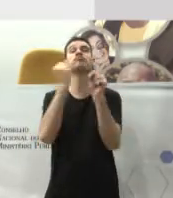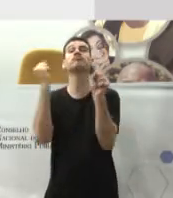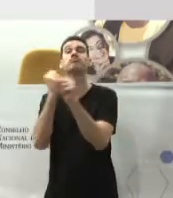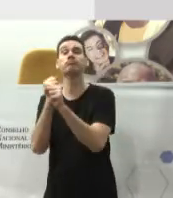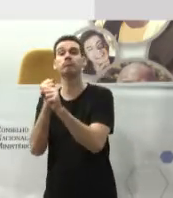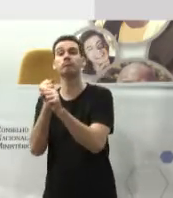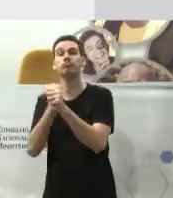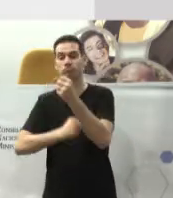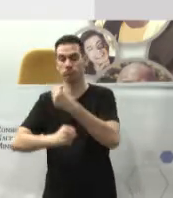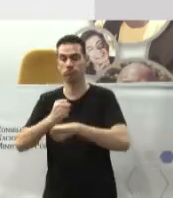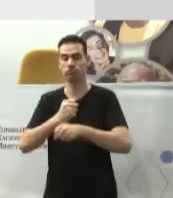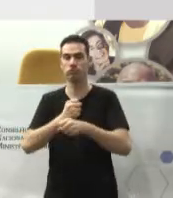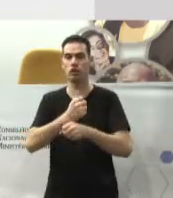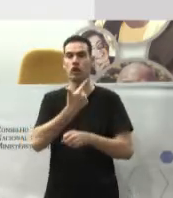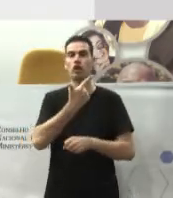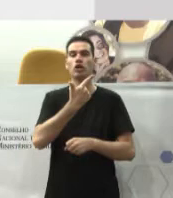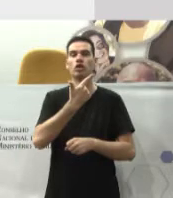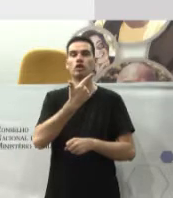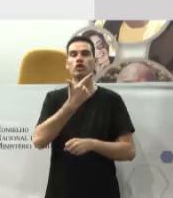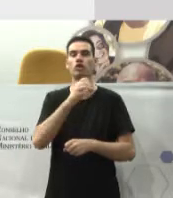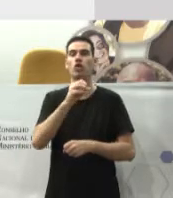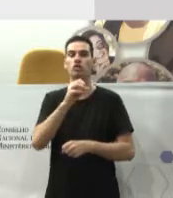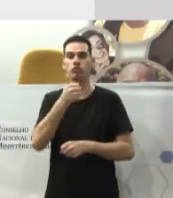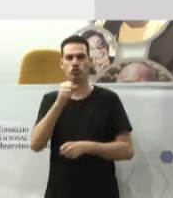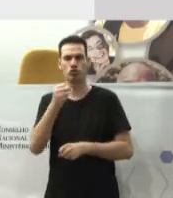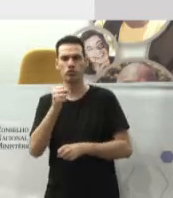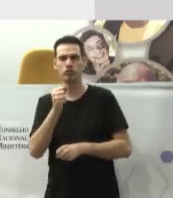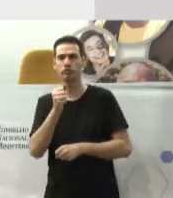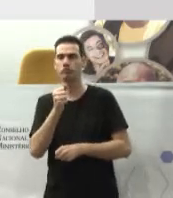de 2018 ainda não está muito.